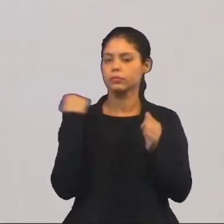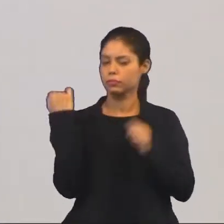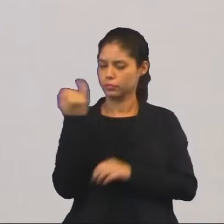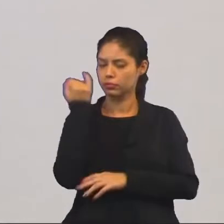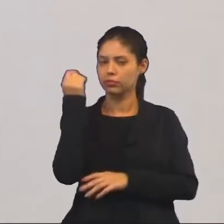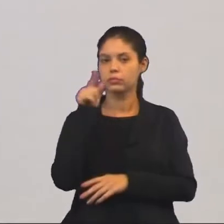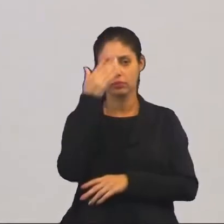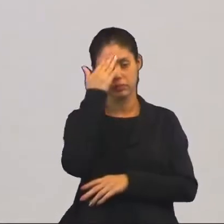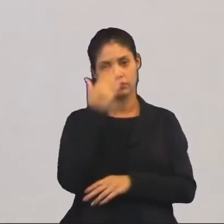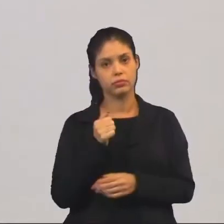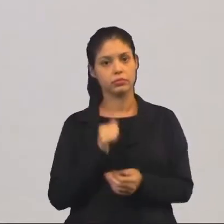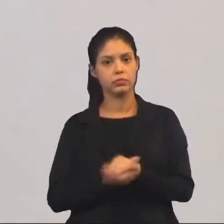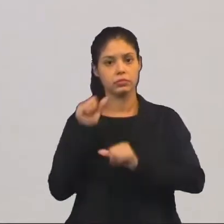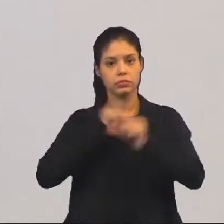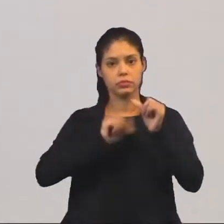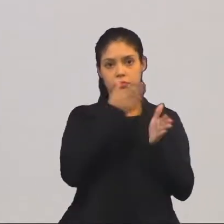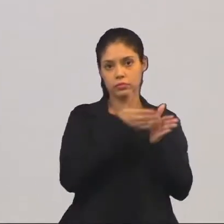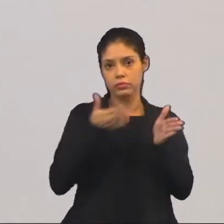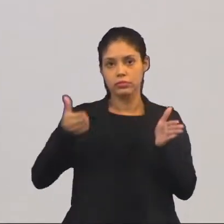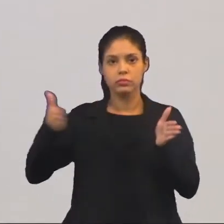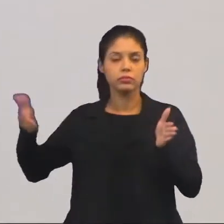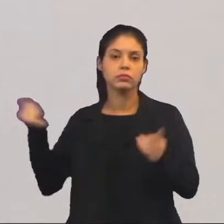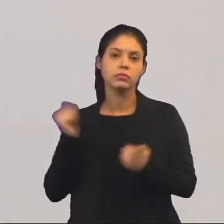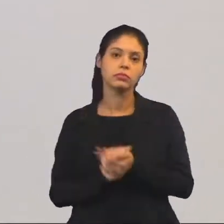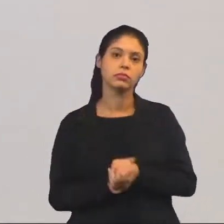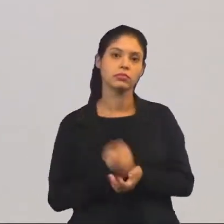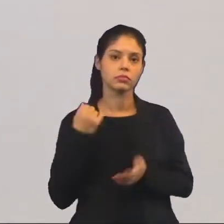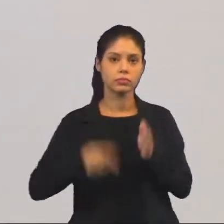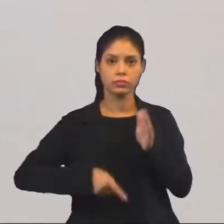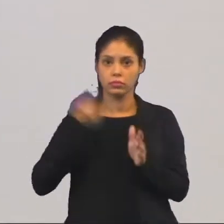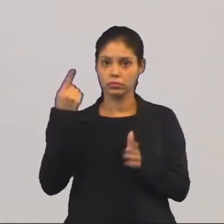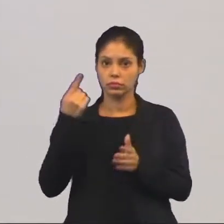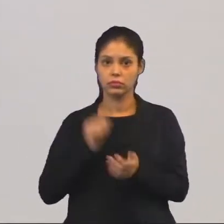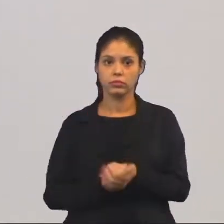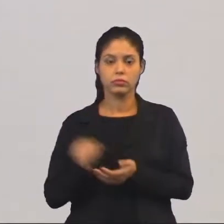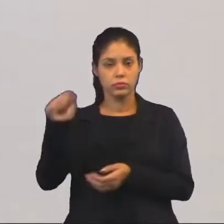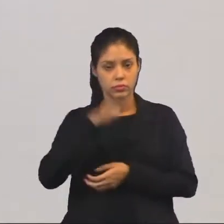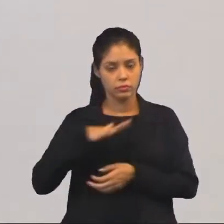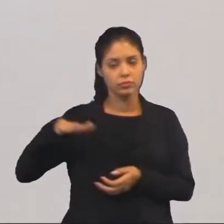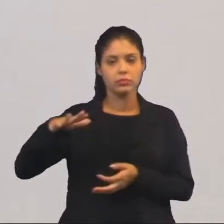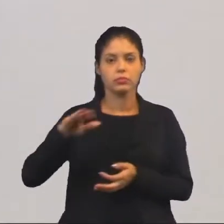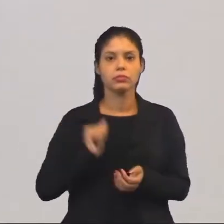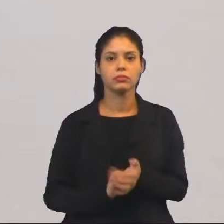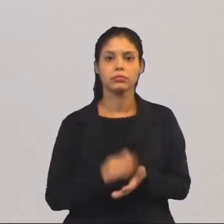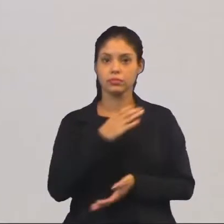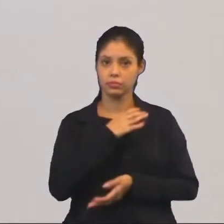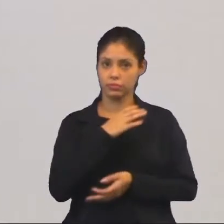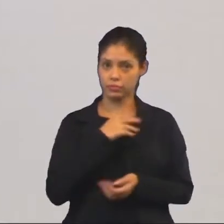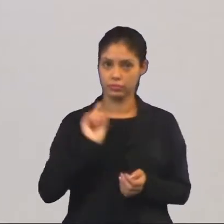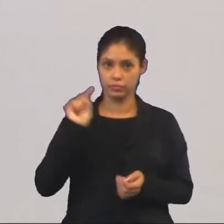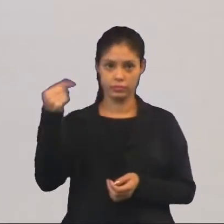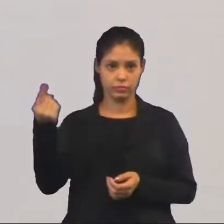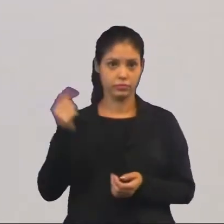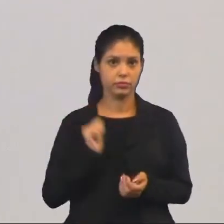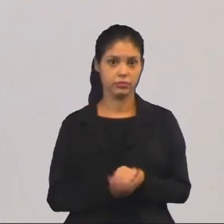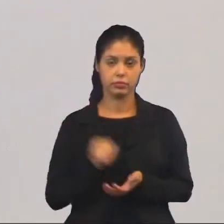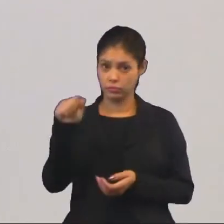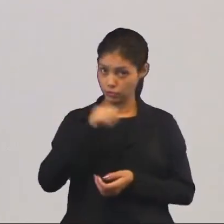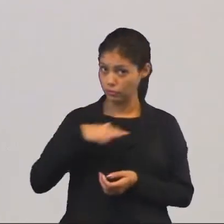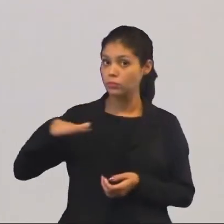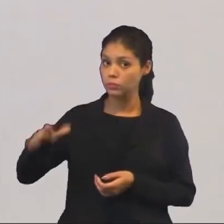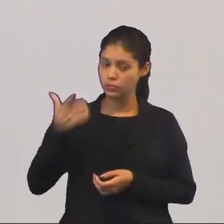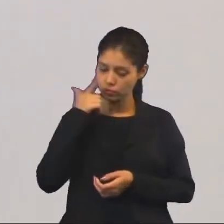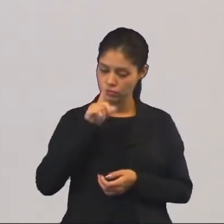saber, essas transições que tem, primeiramente o campo subordinado a cidade, depois o